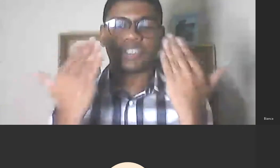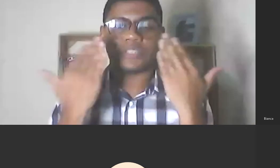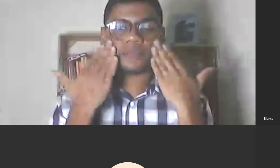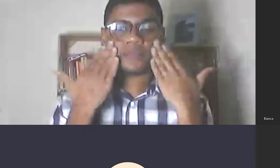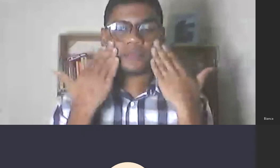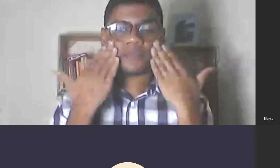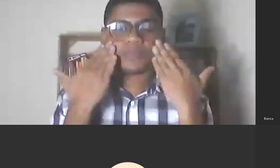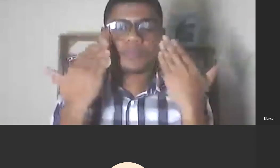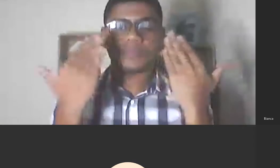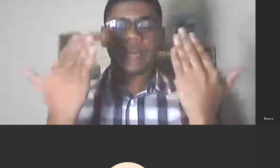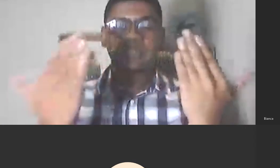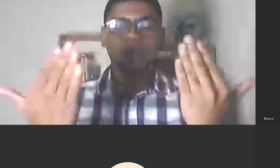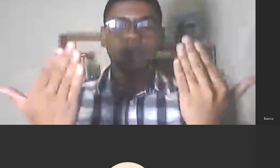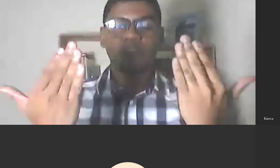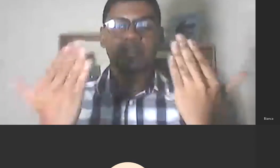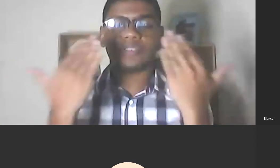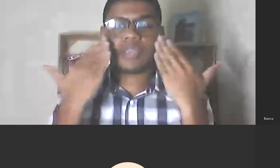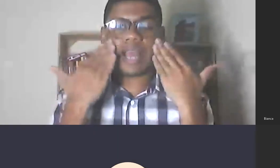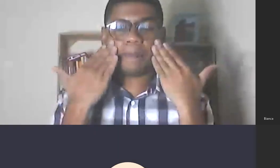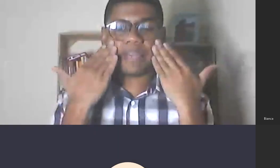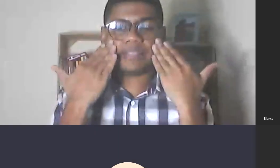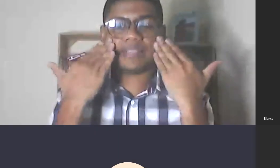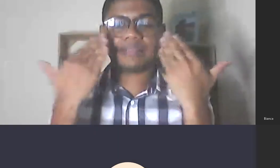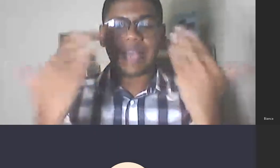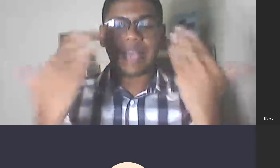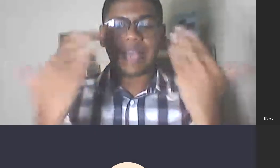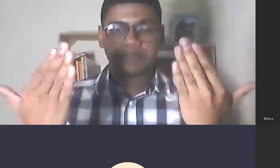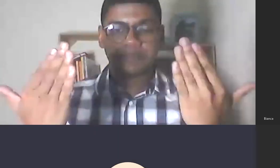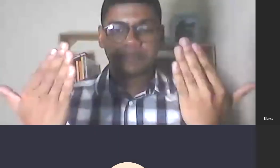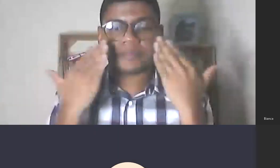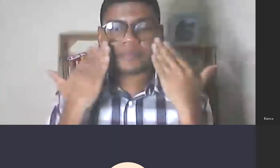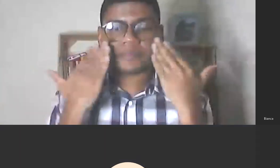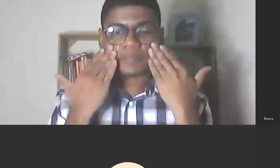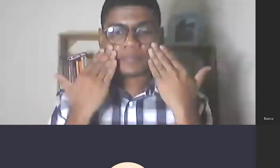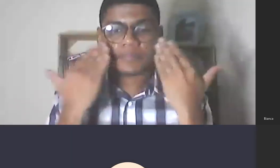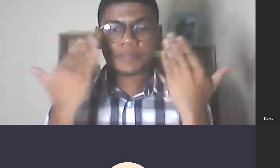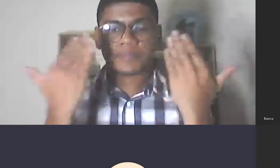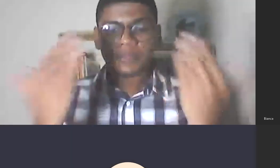para frente. Arrasta para frente. Apresentar.